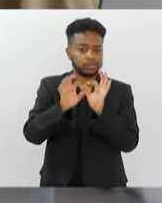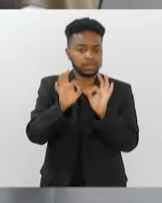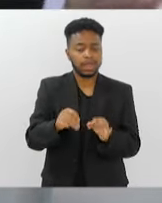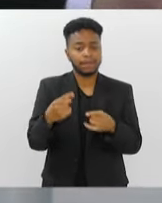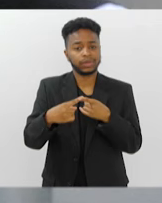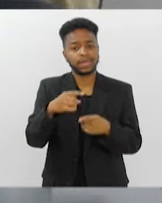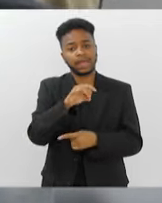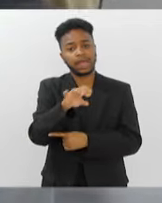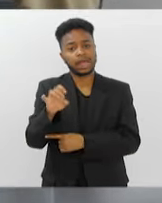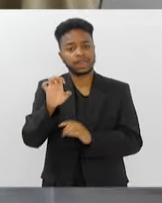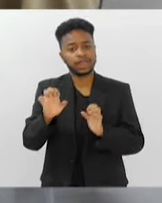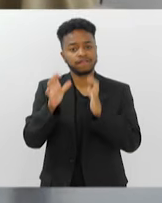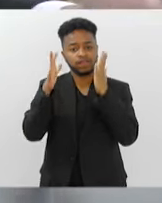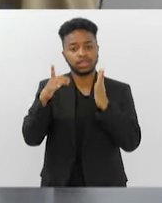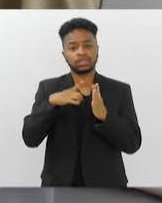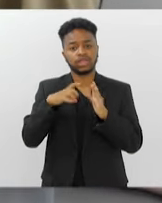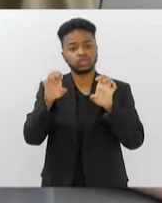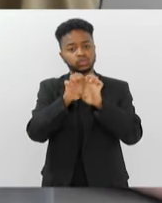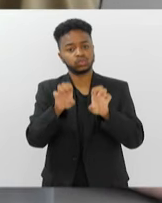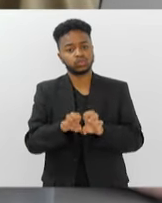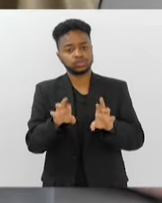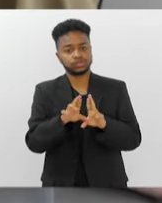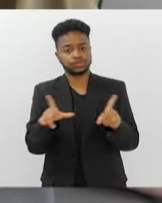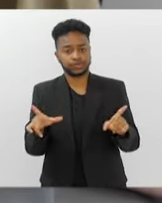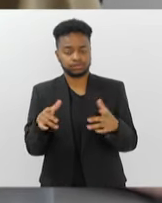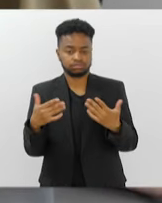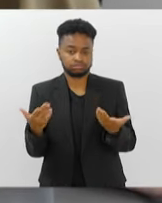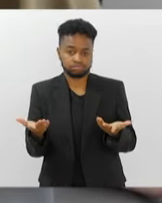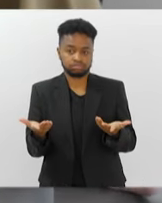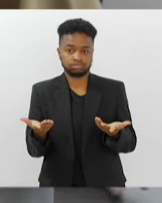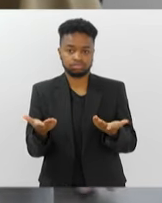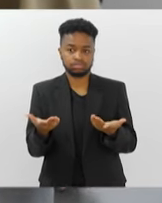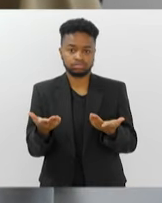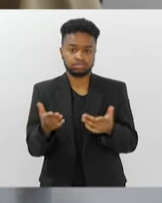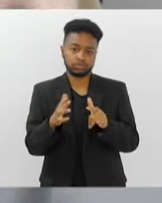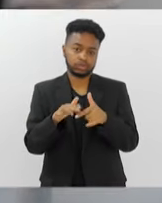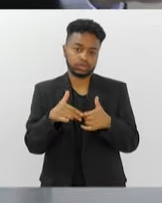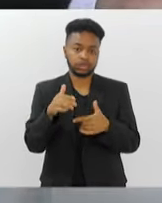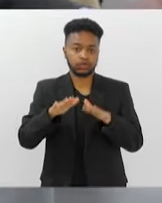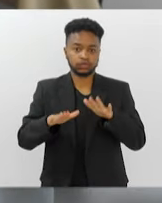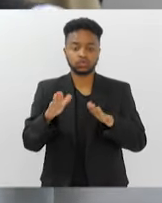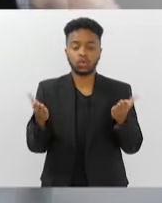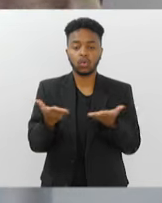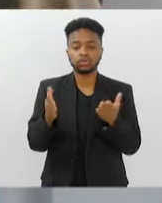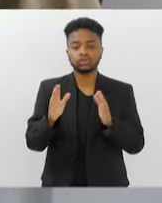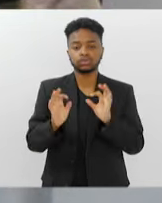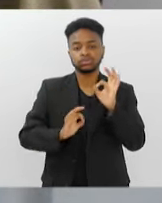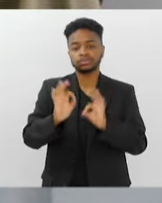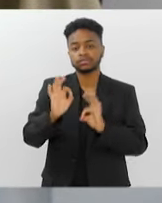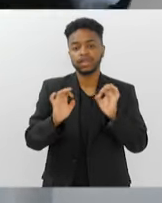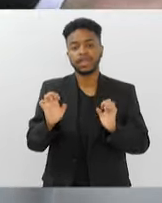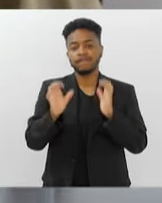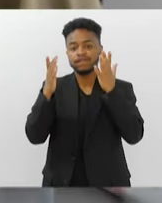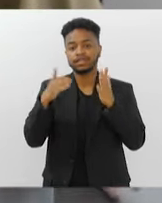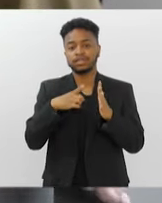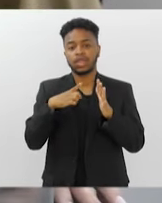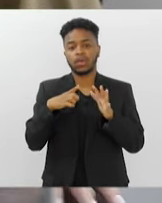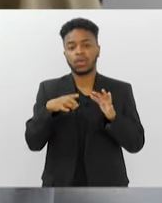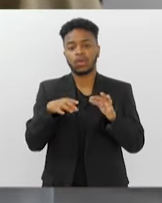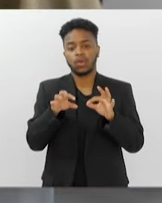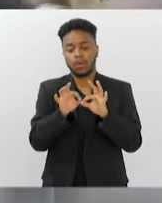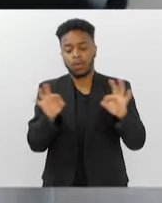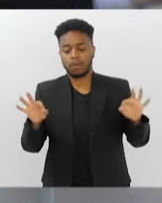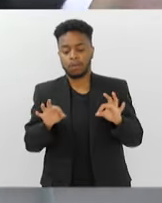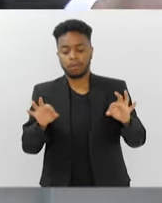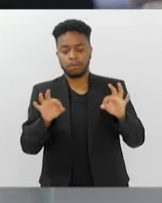evento é um tipo de de estrutura a ser montada ali então hoje pode montar um evento com um palco de 2000 M qu